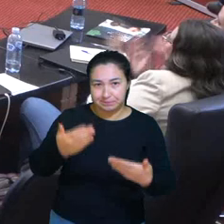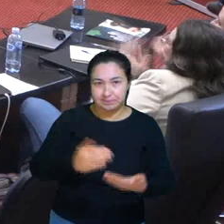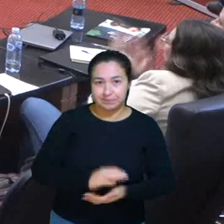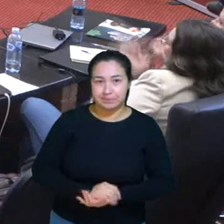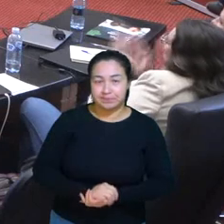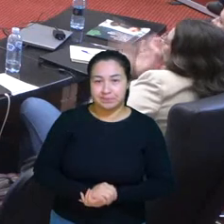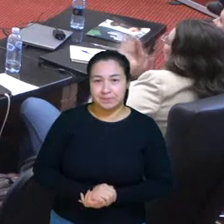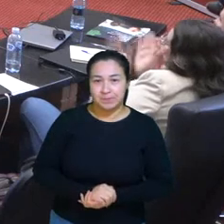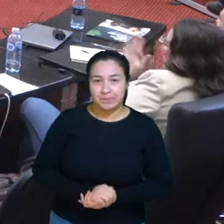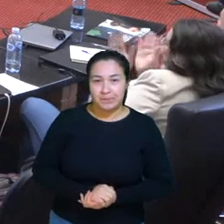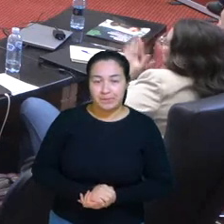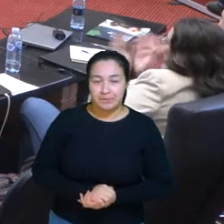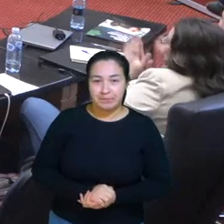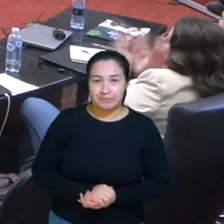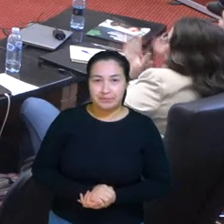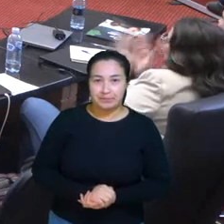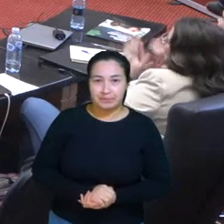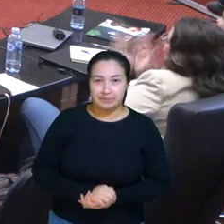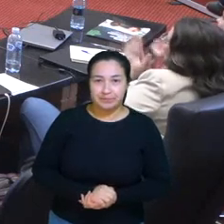obrigada